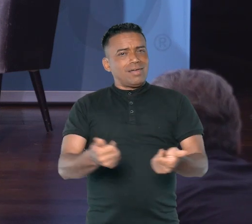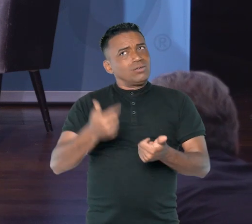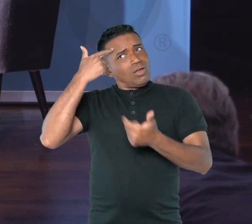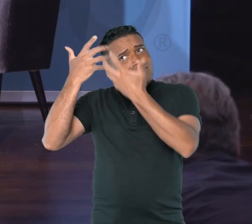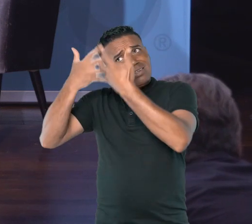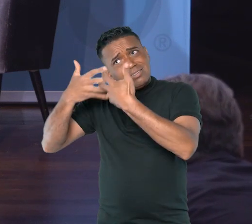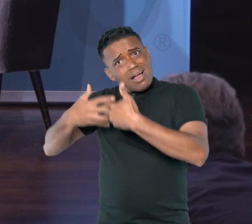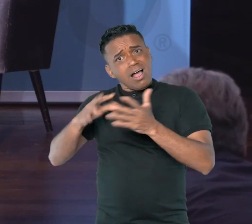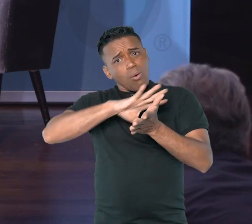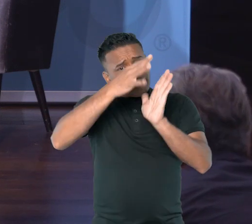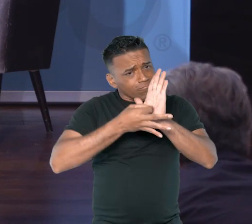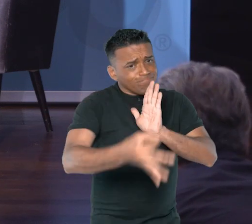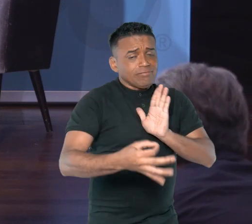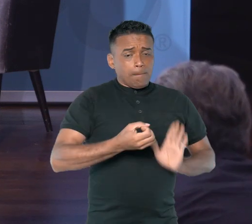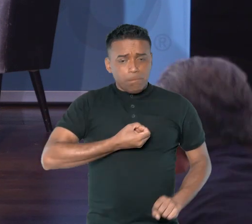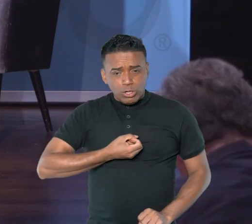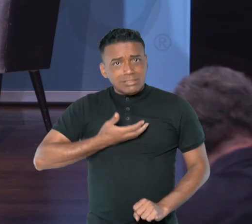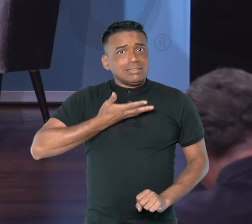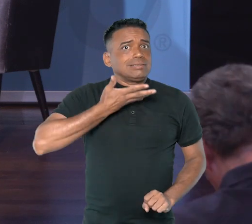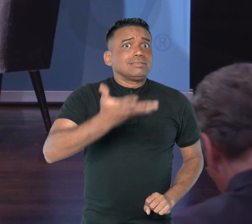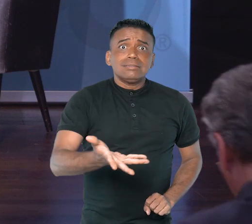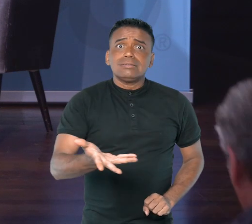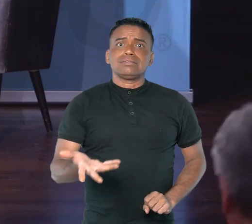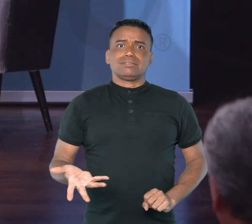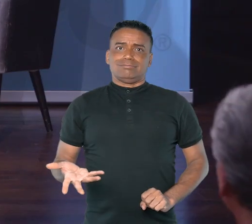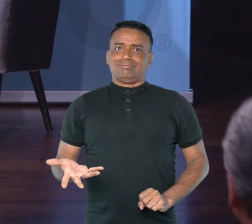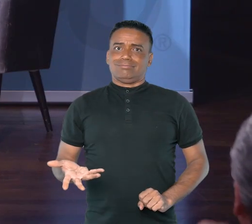Reflexão, pensamento crítico, a poesia, a